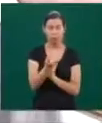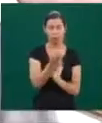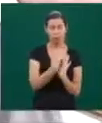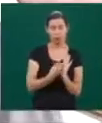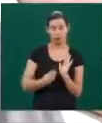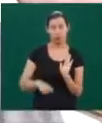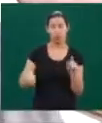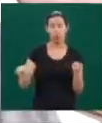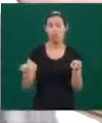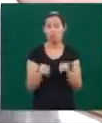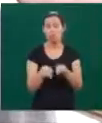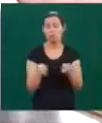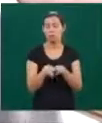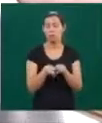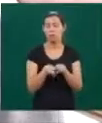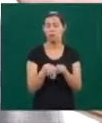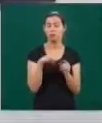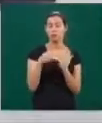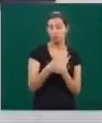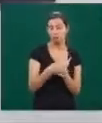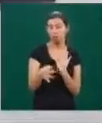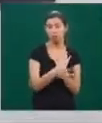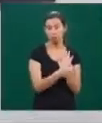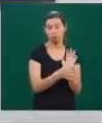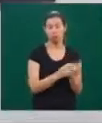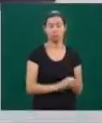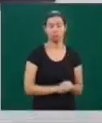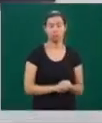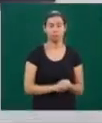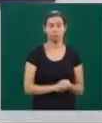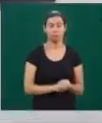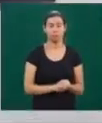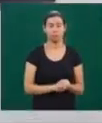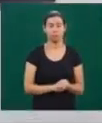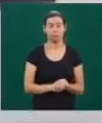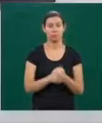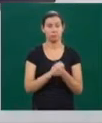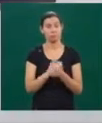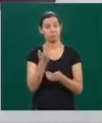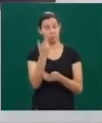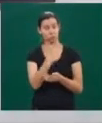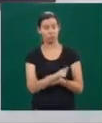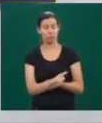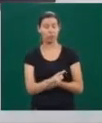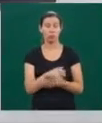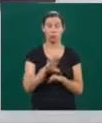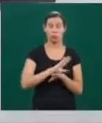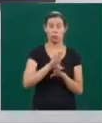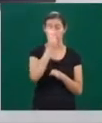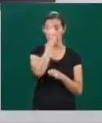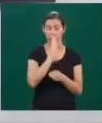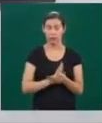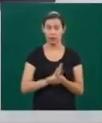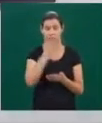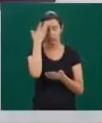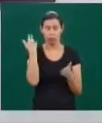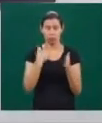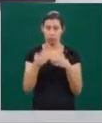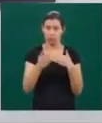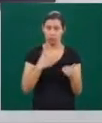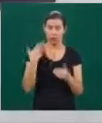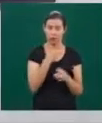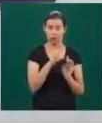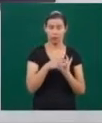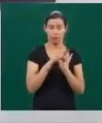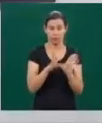escrever e de criticar. E só reforçando, o curso é totalmente de graça e qualquer pessoa pode participar. Não